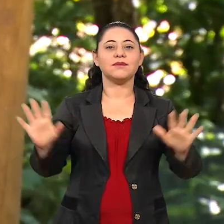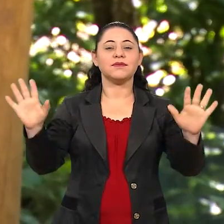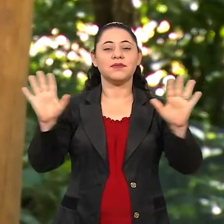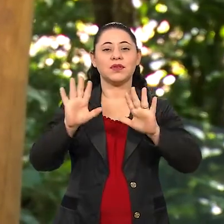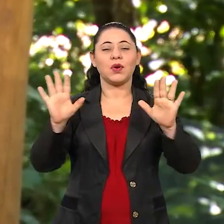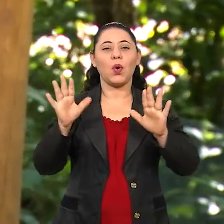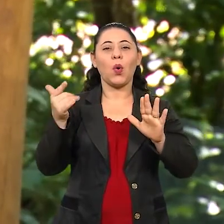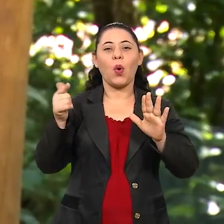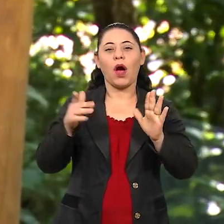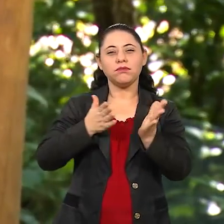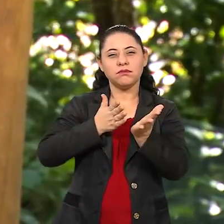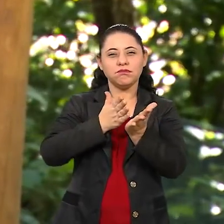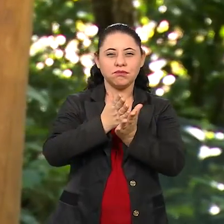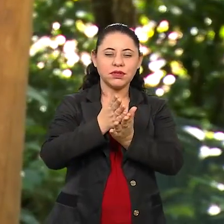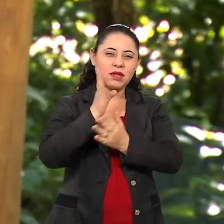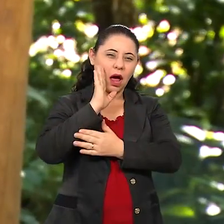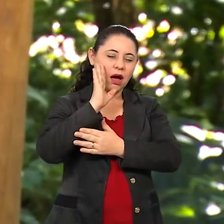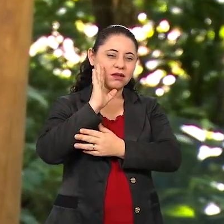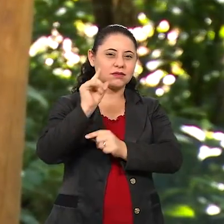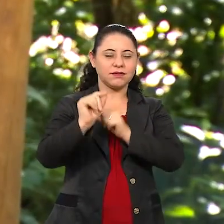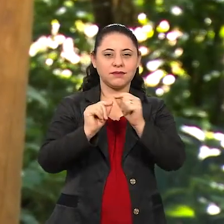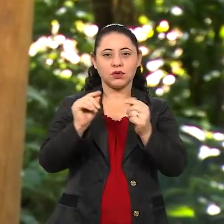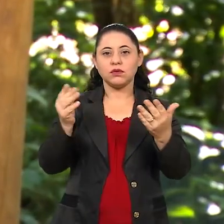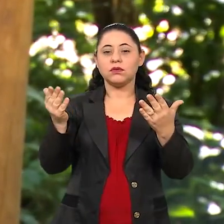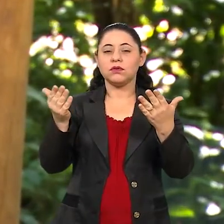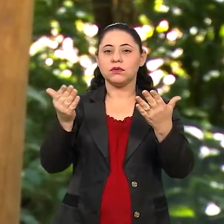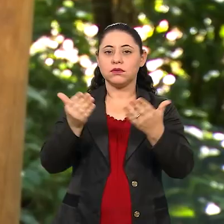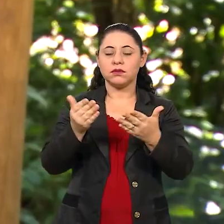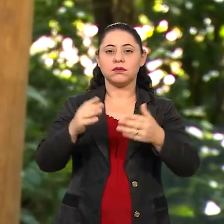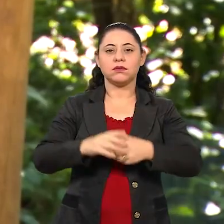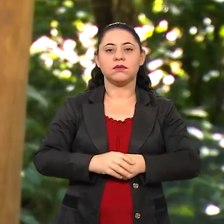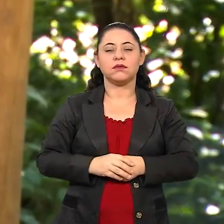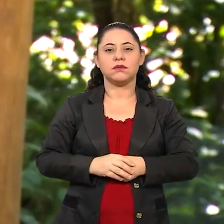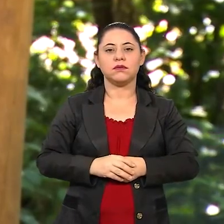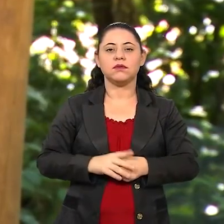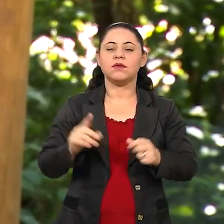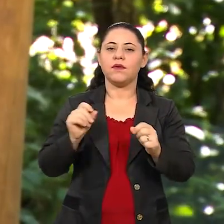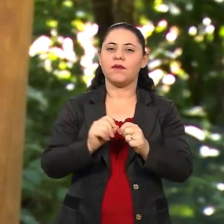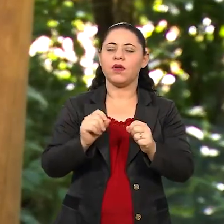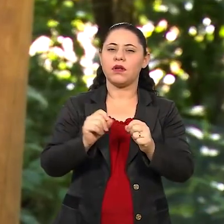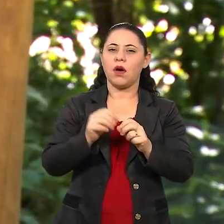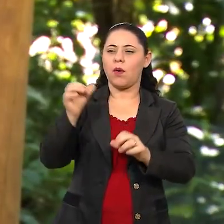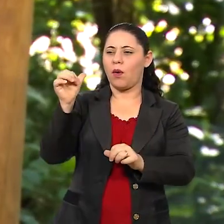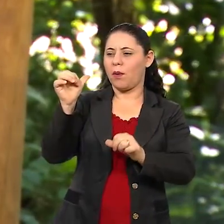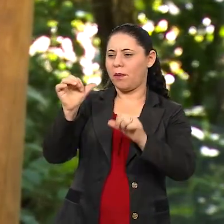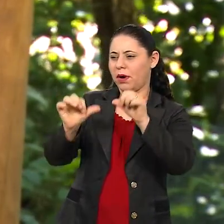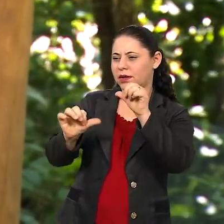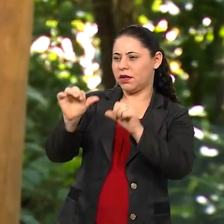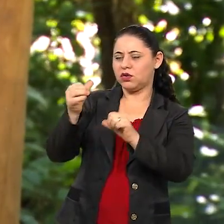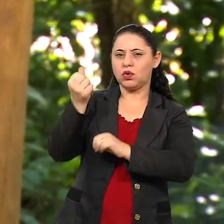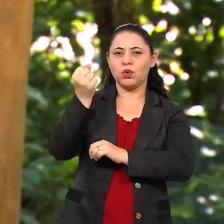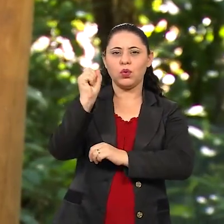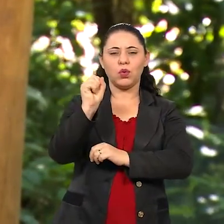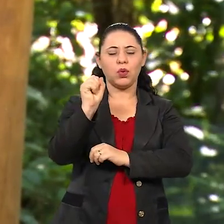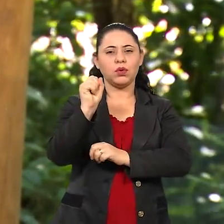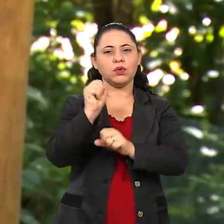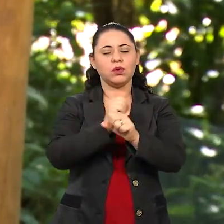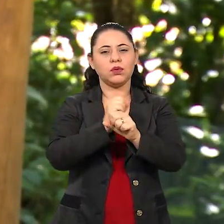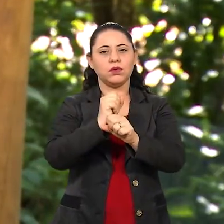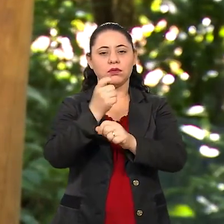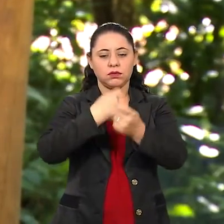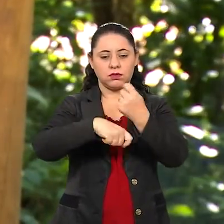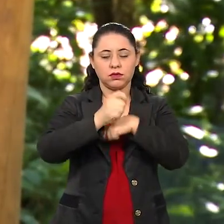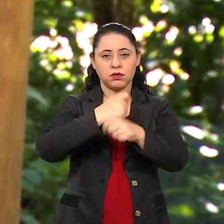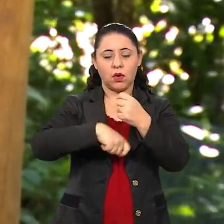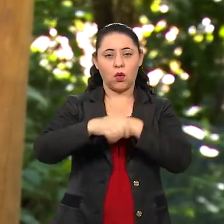Olá este é mais um programa Caminho legal e no programa de hoje nós vamos fazer uma breve análise sobre os 8